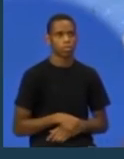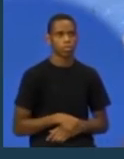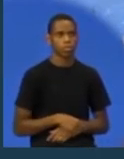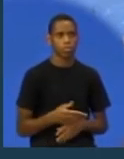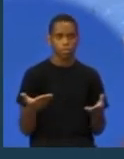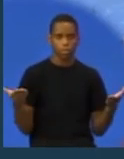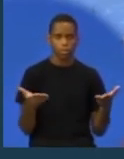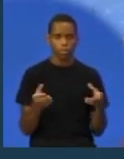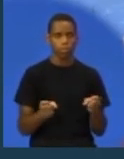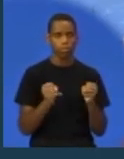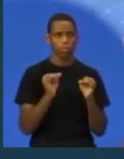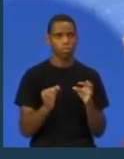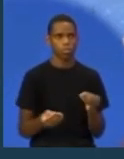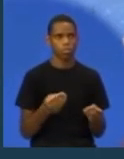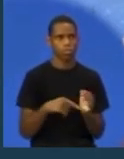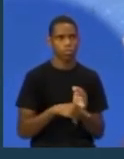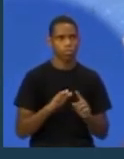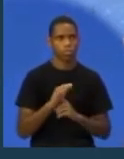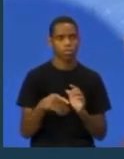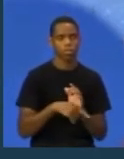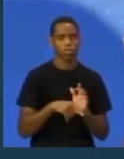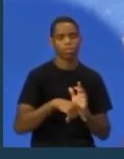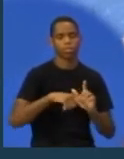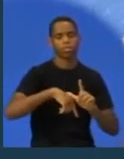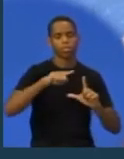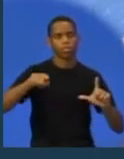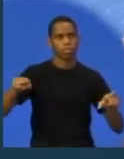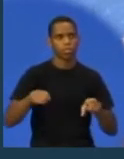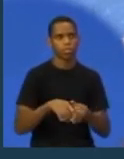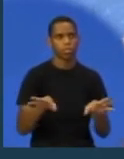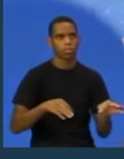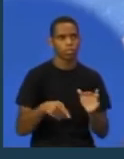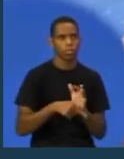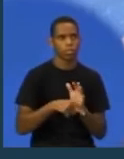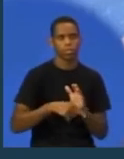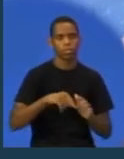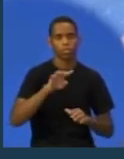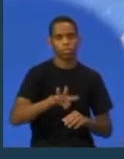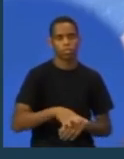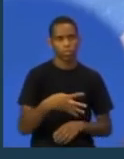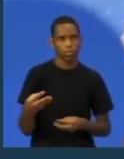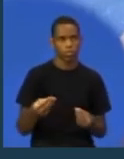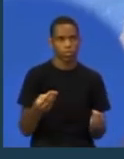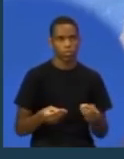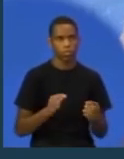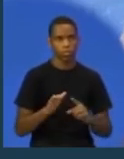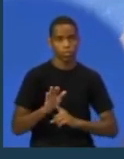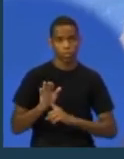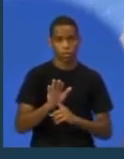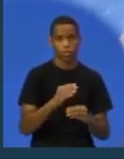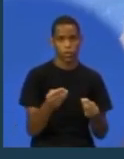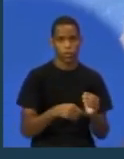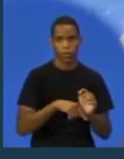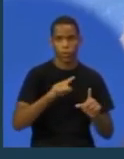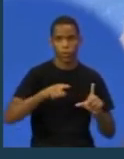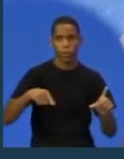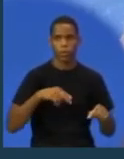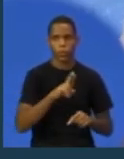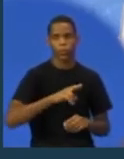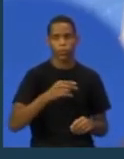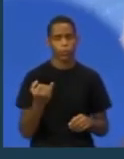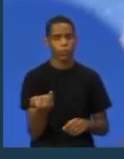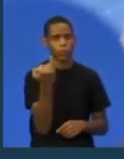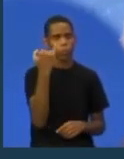Vamos falar agora sobre representações gráficas e elaboração de tabela. A representação gráfica é um